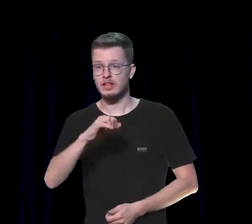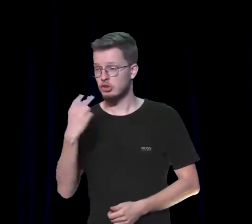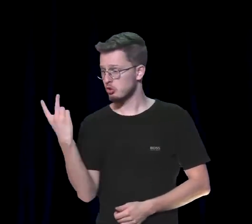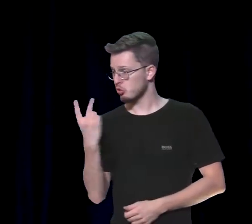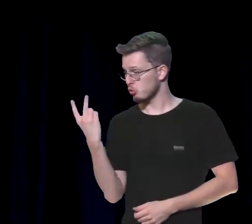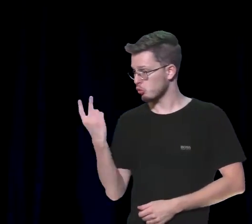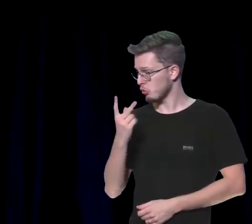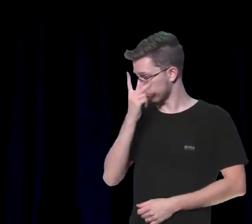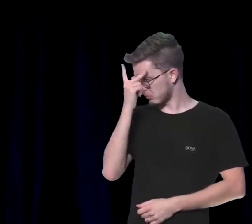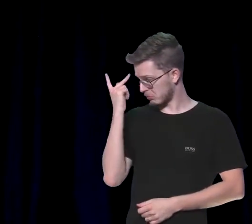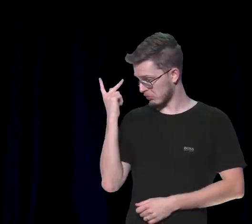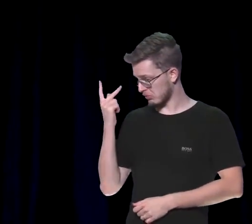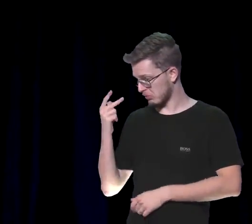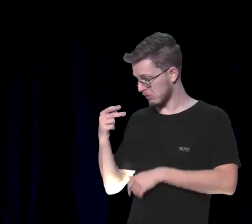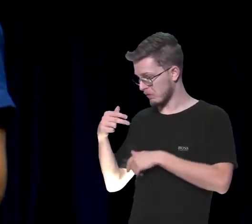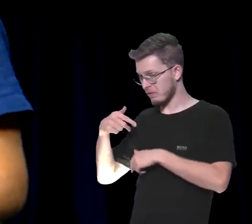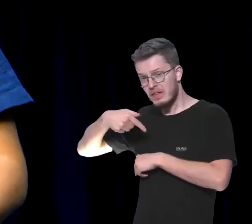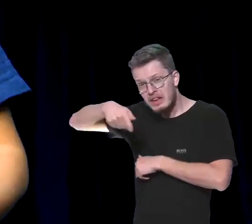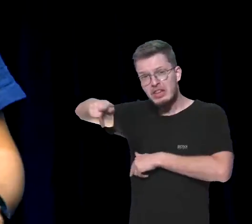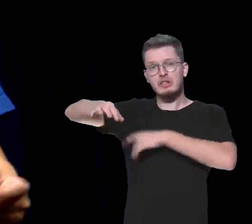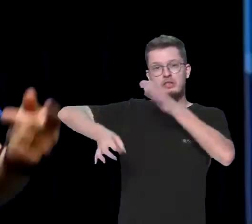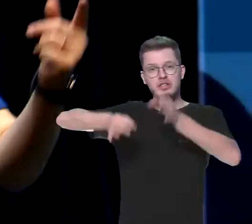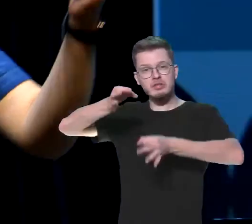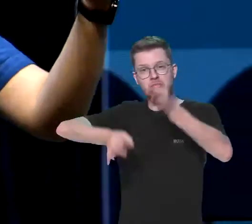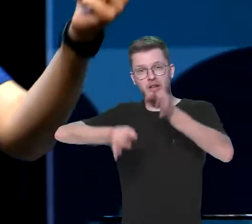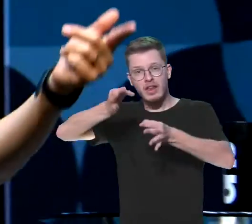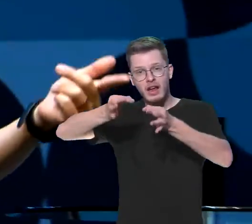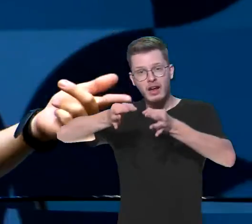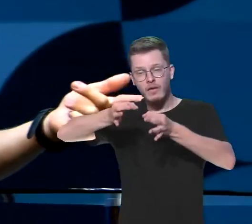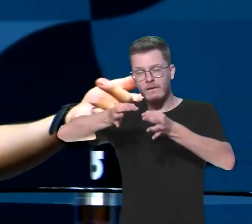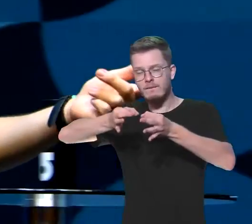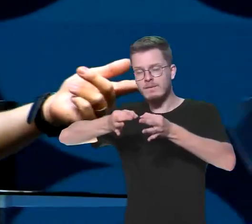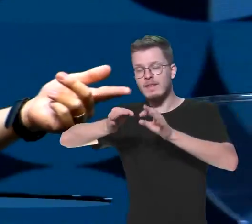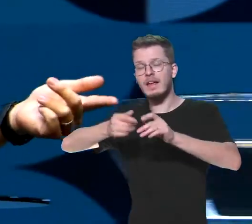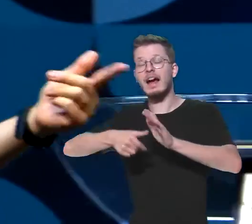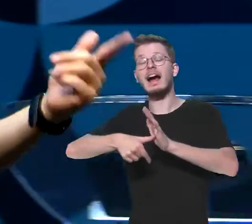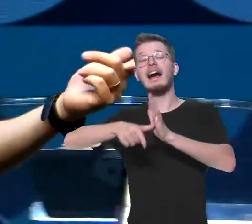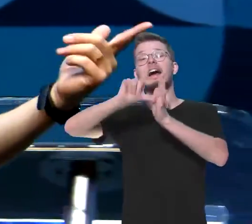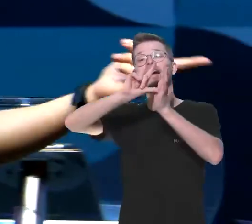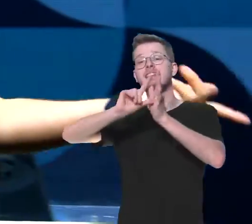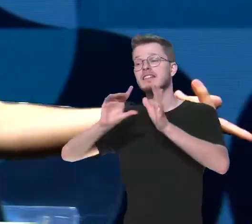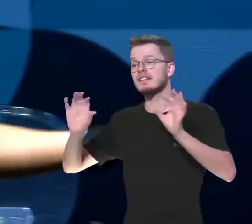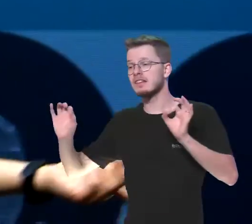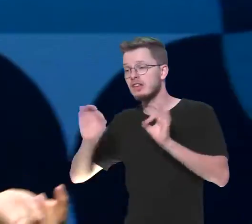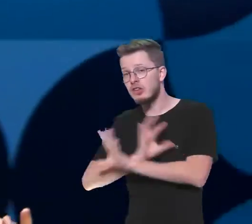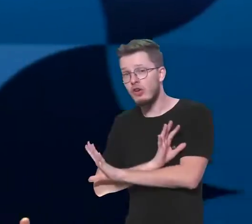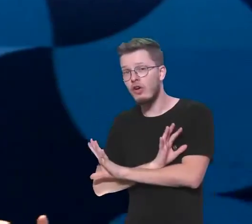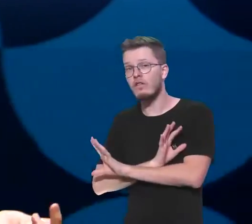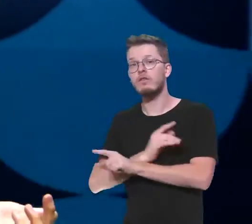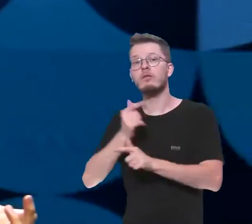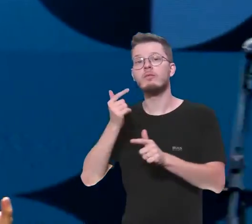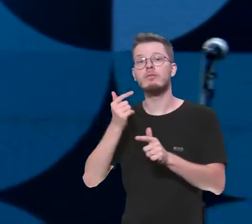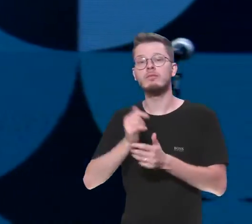para julgarem uma causa um contra o outro, Jesus fala: se resolvam antes, para impedir o pior.